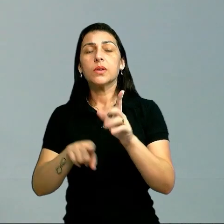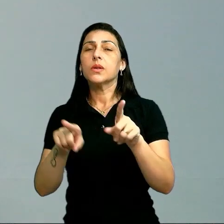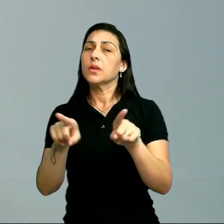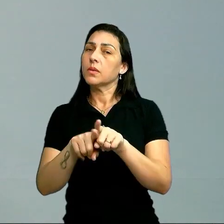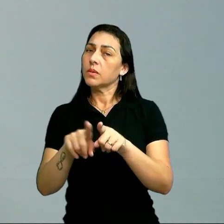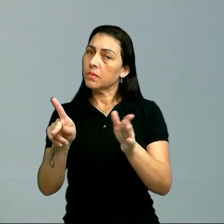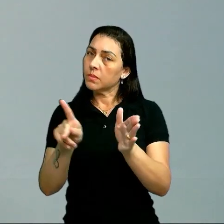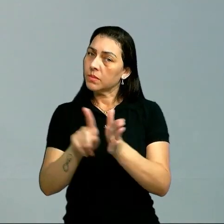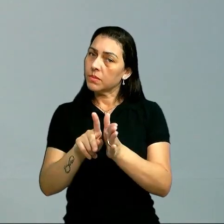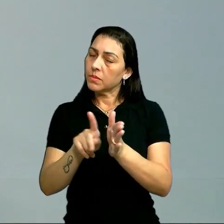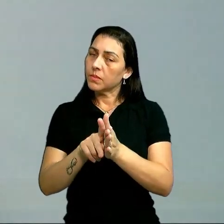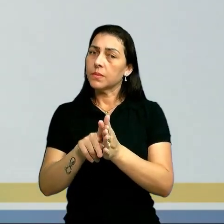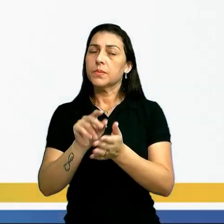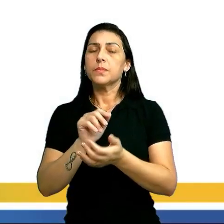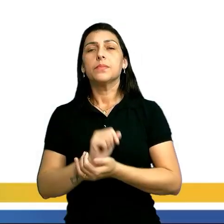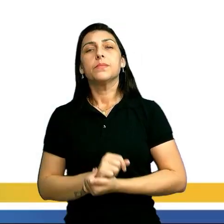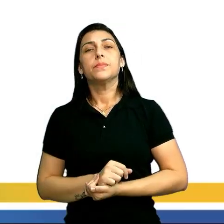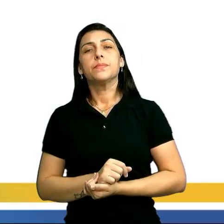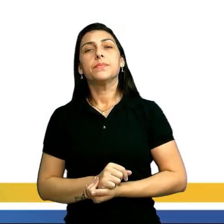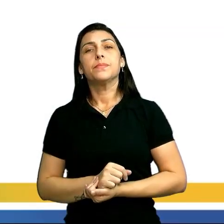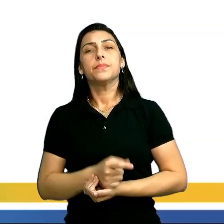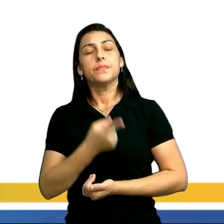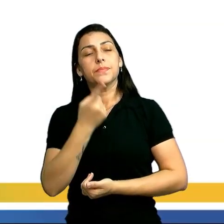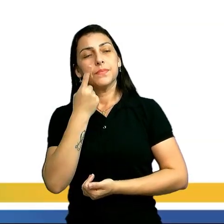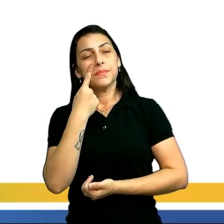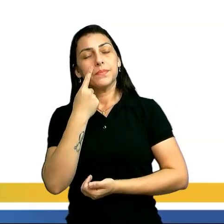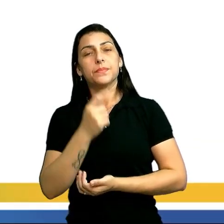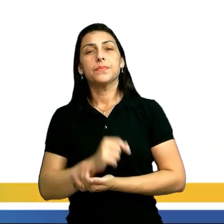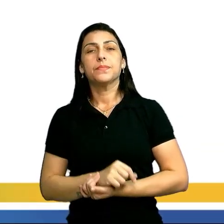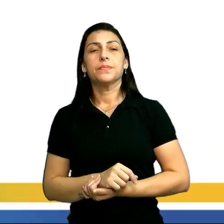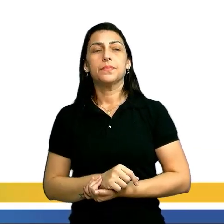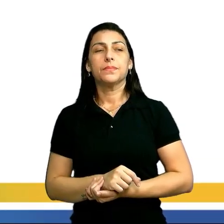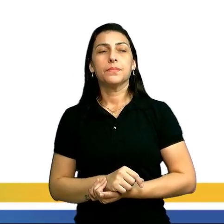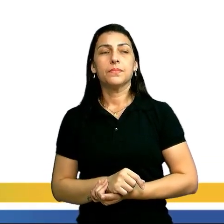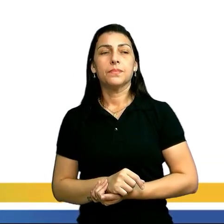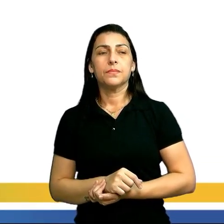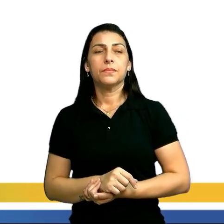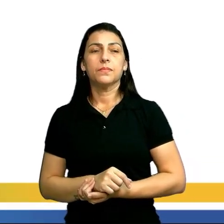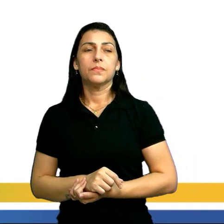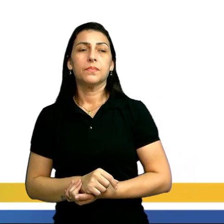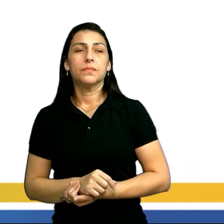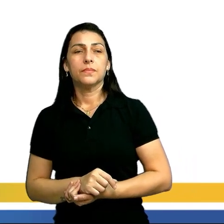fazem parte, tá? Então, vejamos.